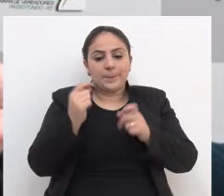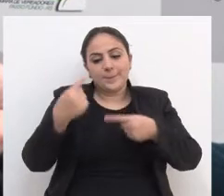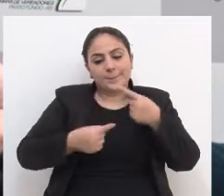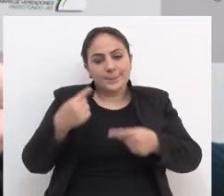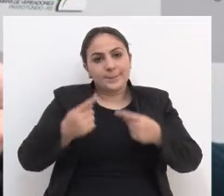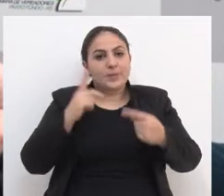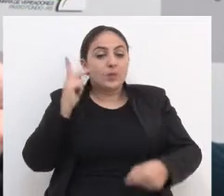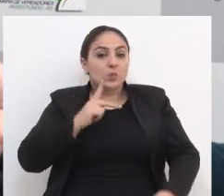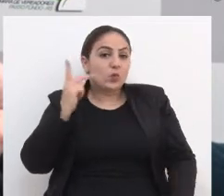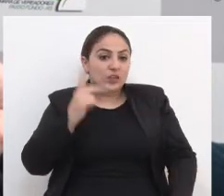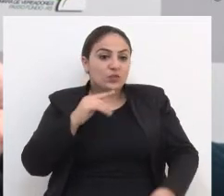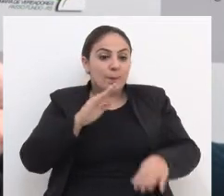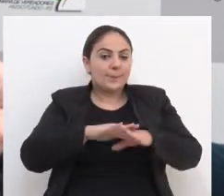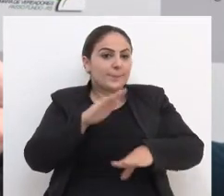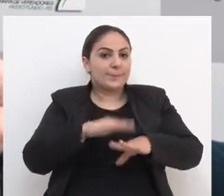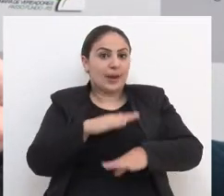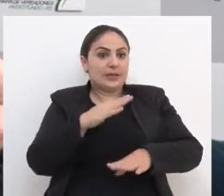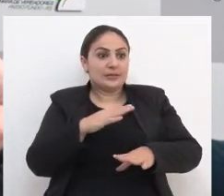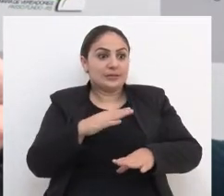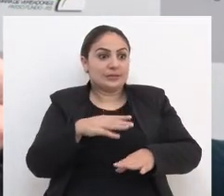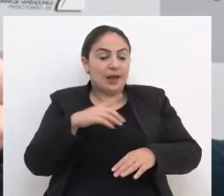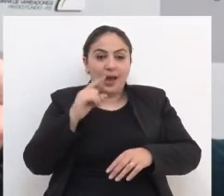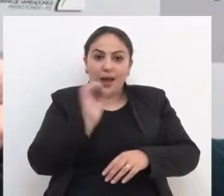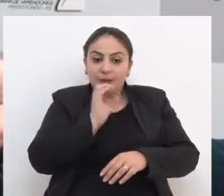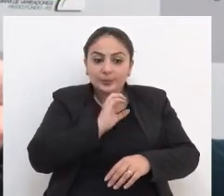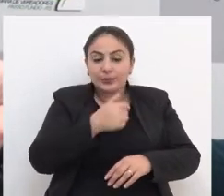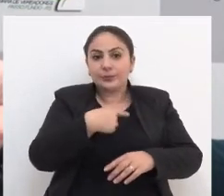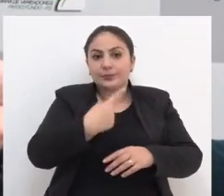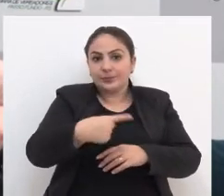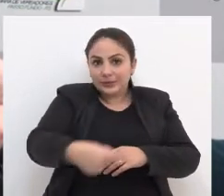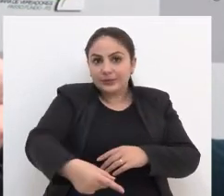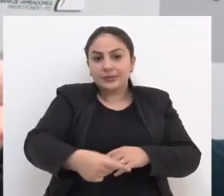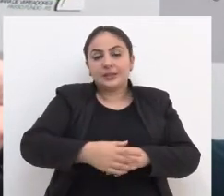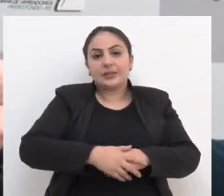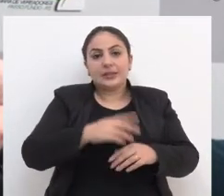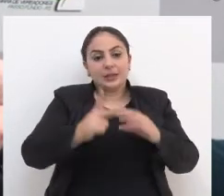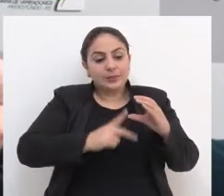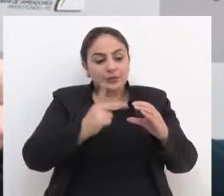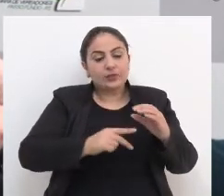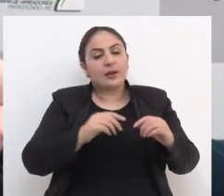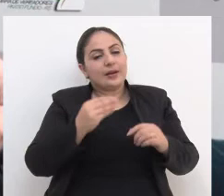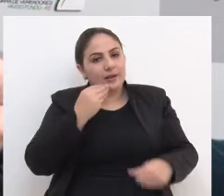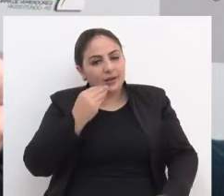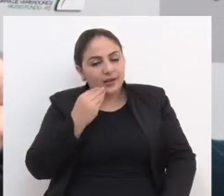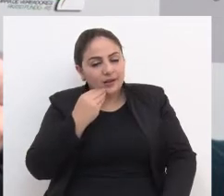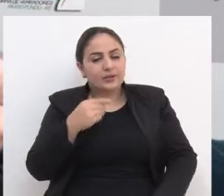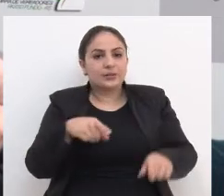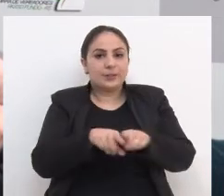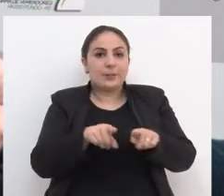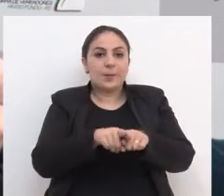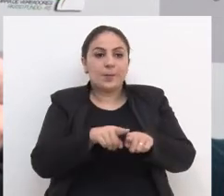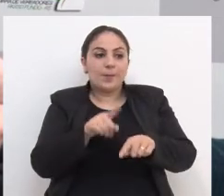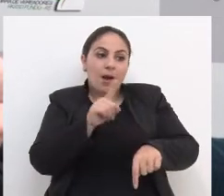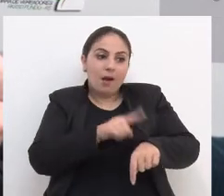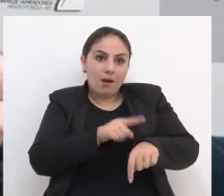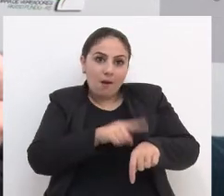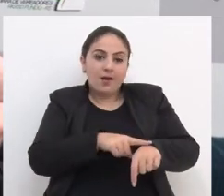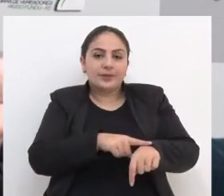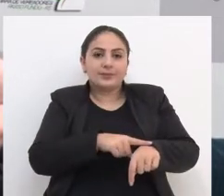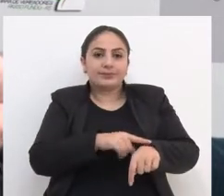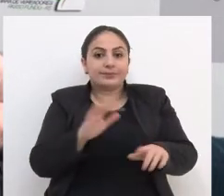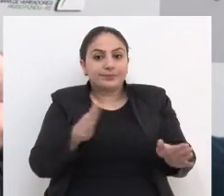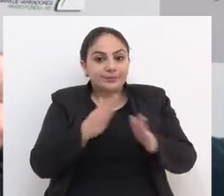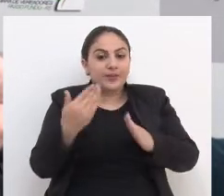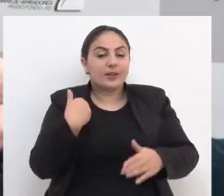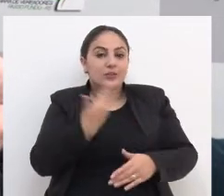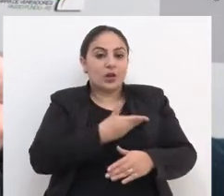elas devem se tornar mais quentes e mais acirradas no Legislativo e, por óbvio, né, que uma hora ou outra a gente talvez